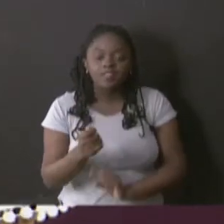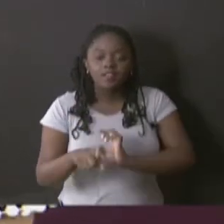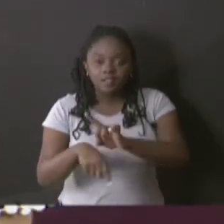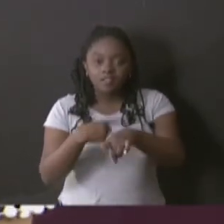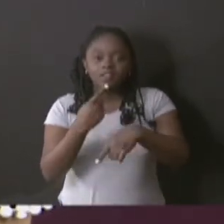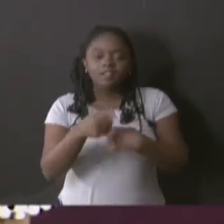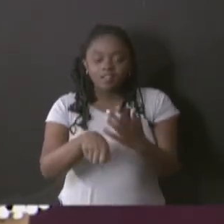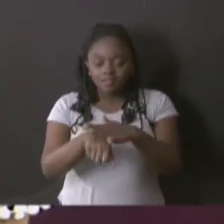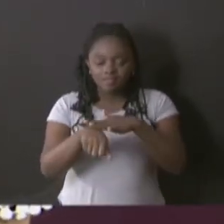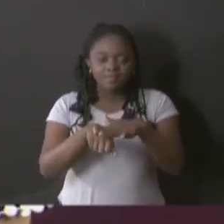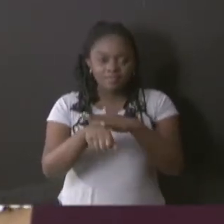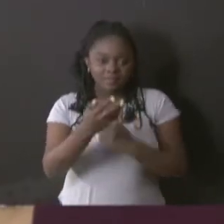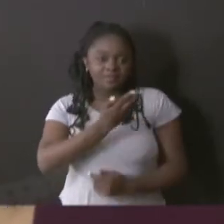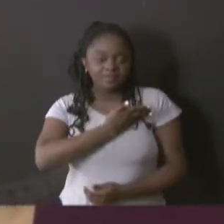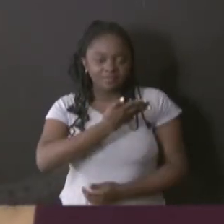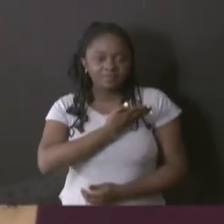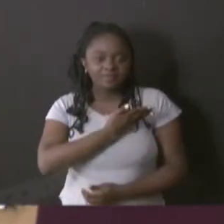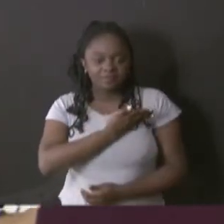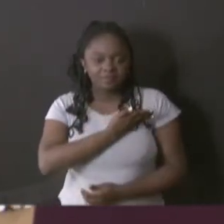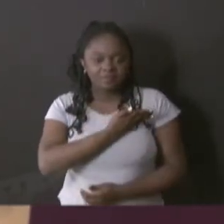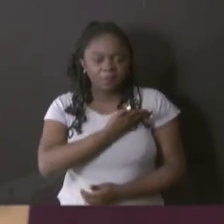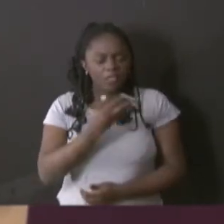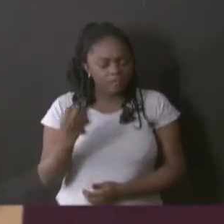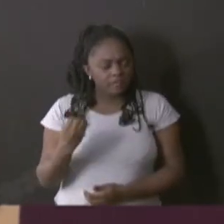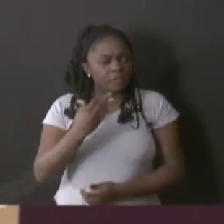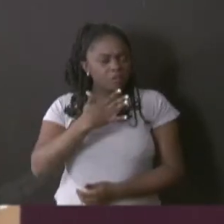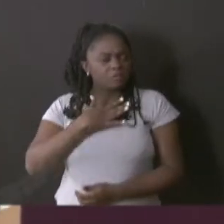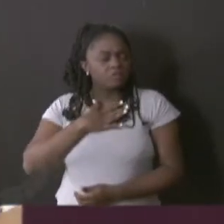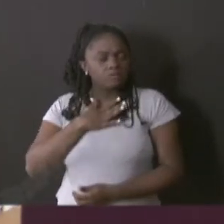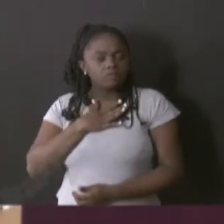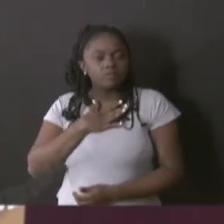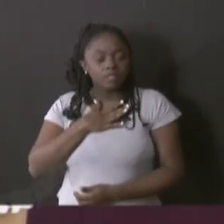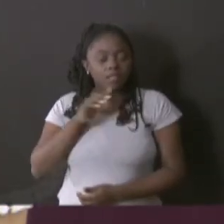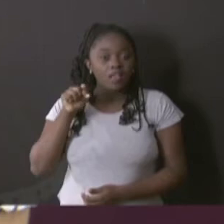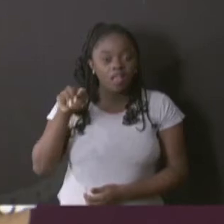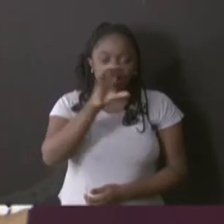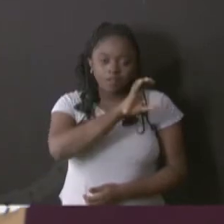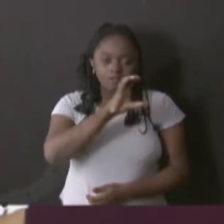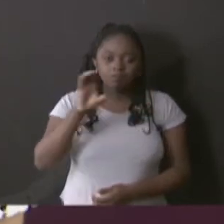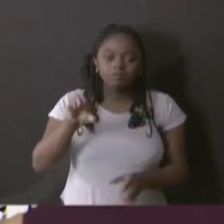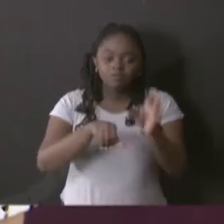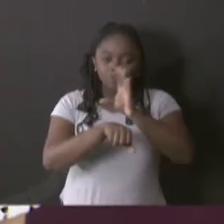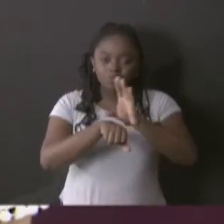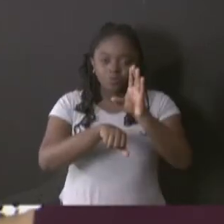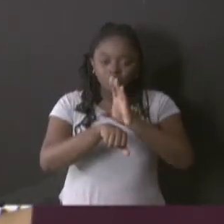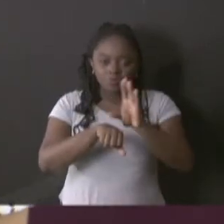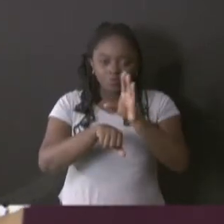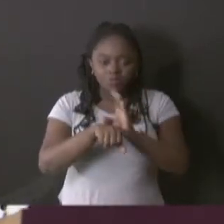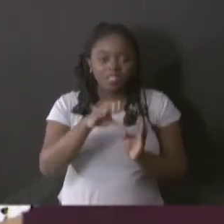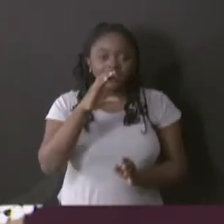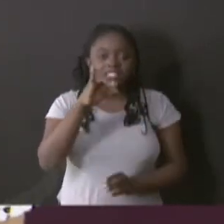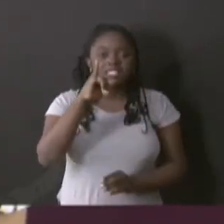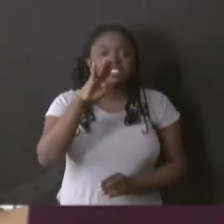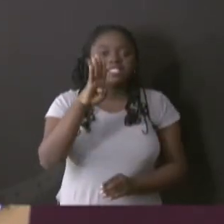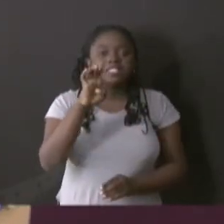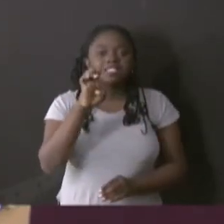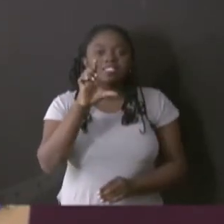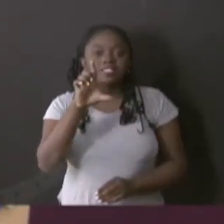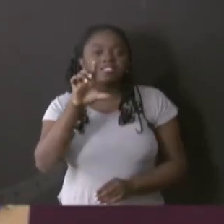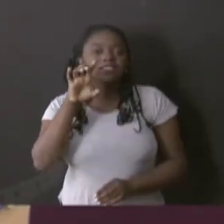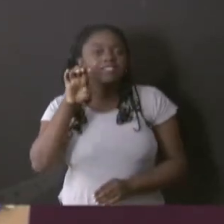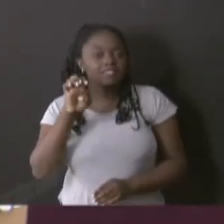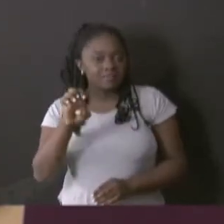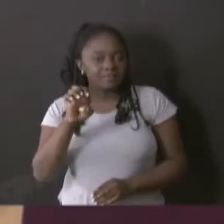Isso, assim, é inédito. Ela era coordenadora do curso, uma pessoa incrível, a Cibele Navarro, né?